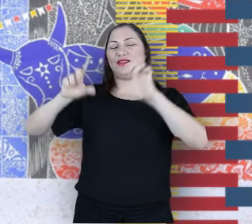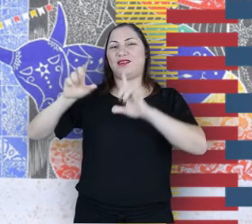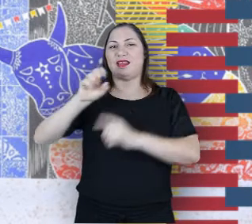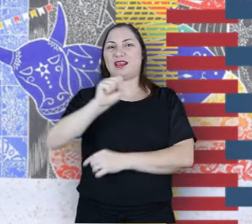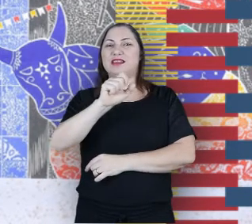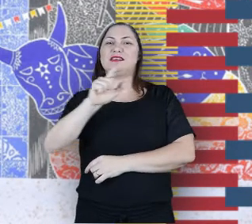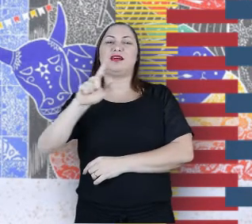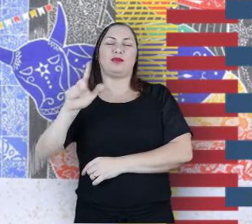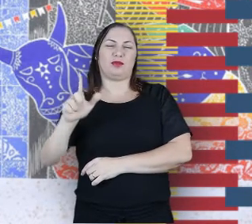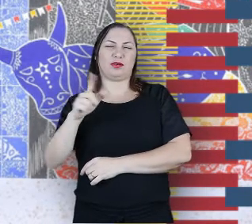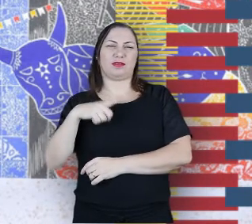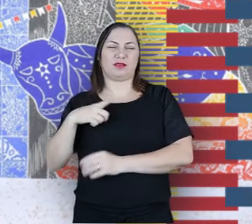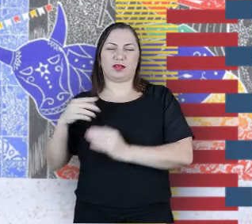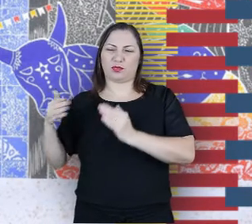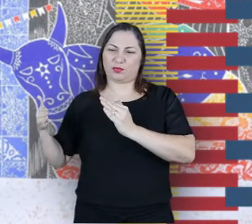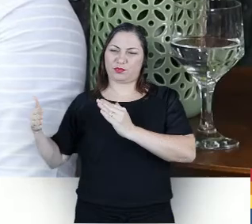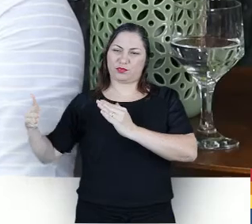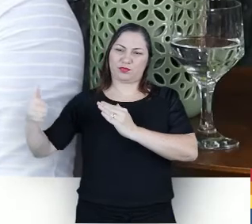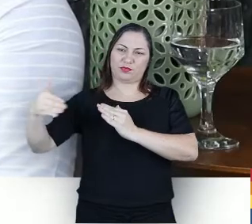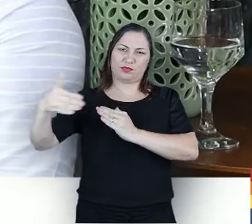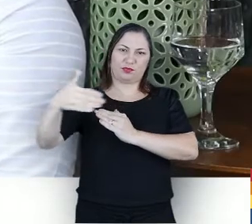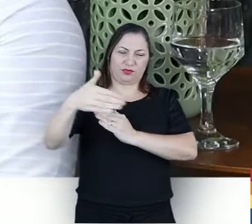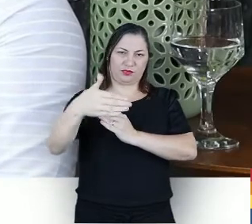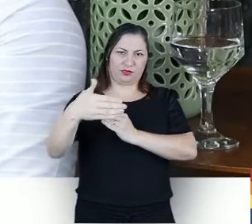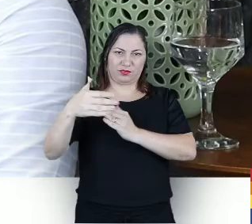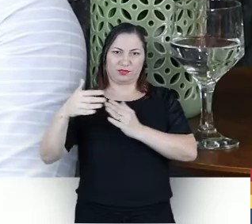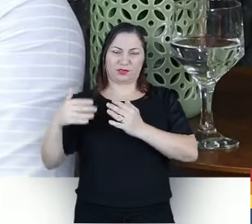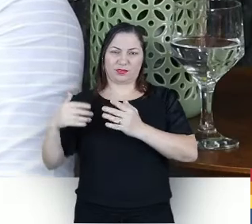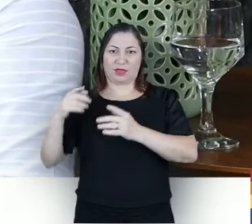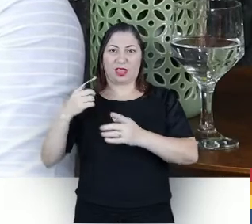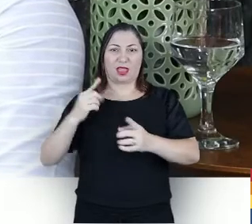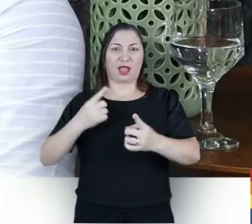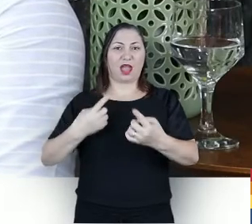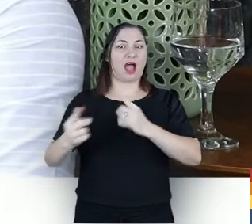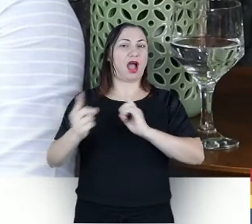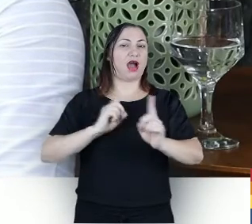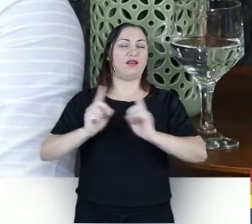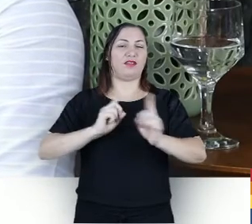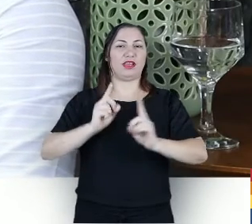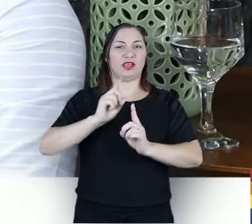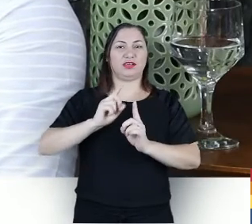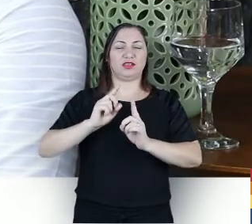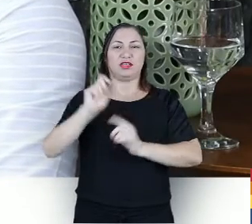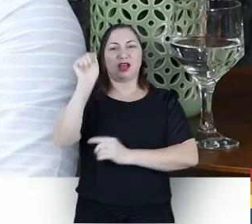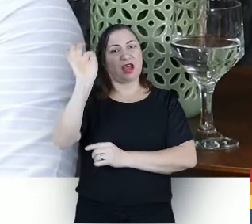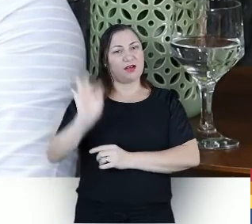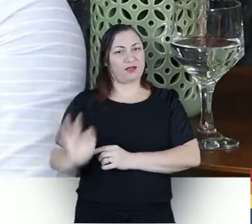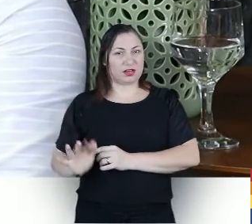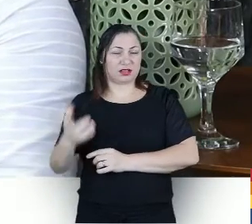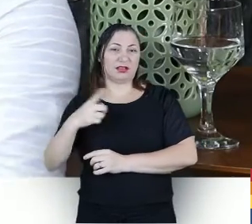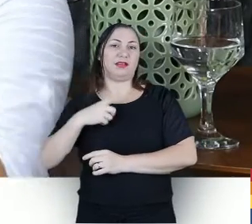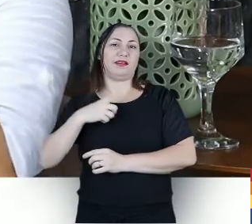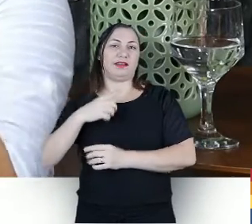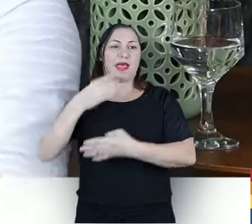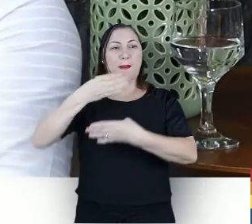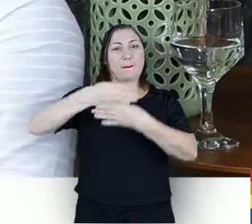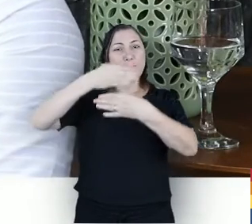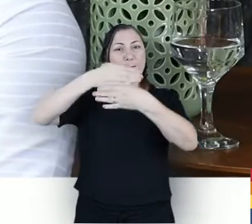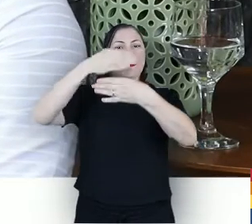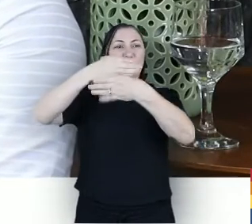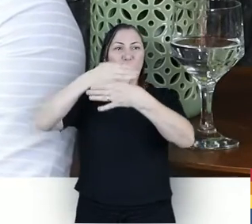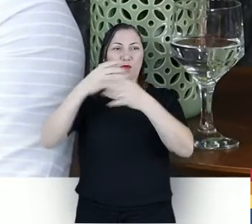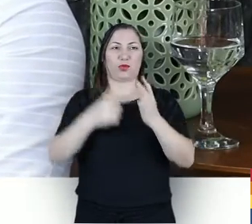pela cidade. Tem um mural no aeroporto, tem na TV São Luís, quando a gente